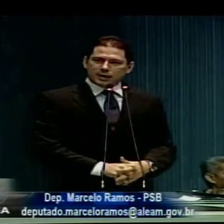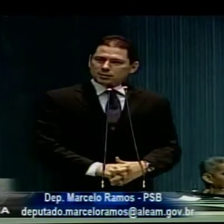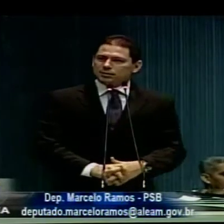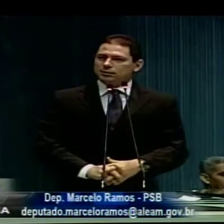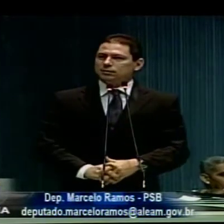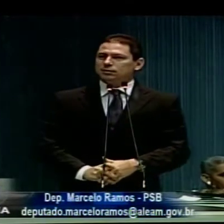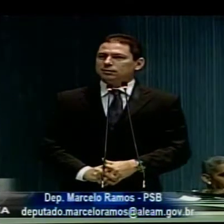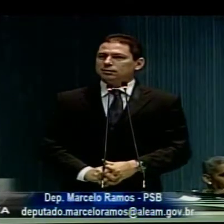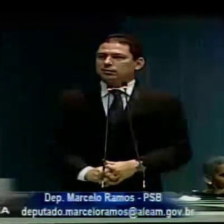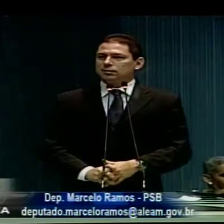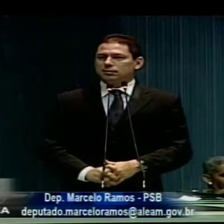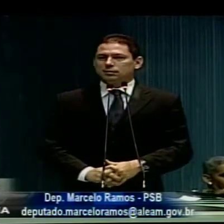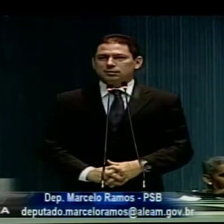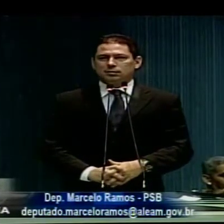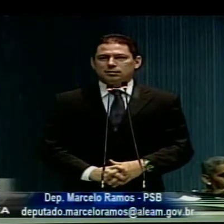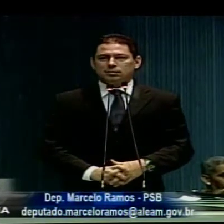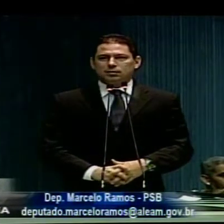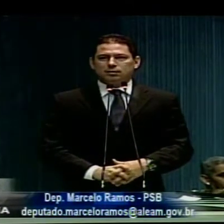Mas